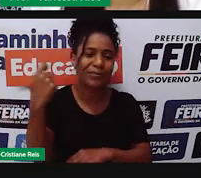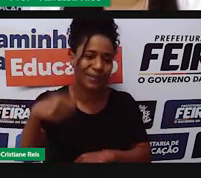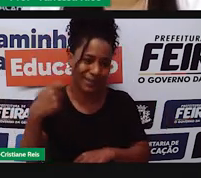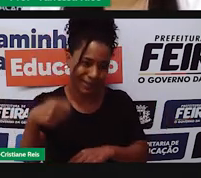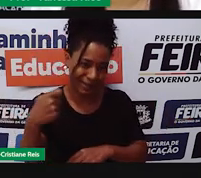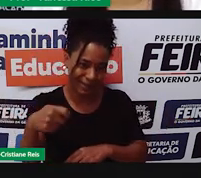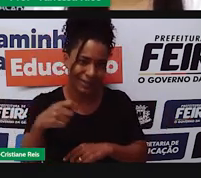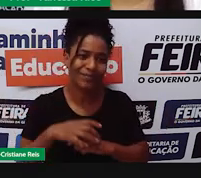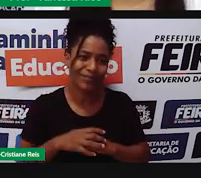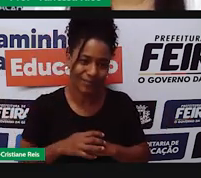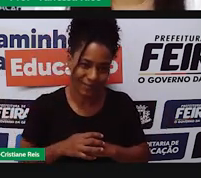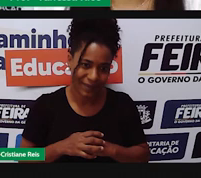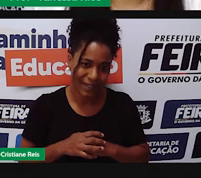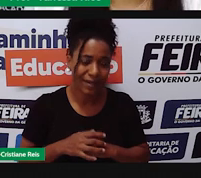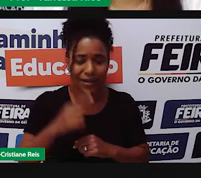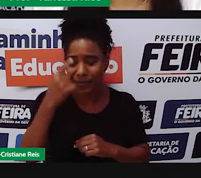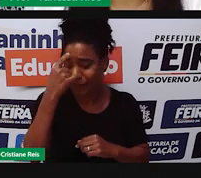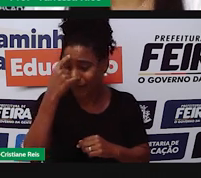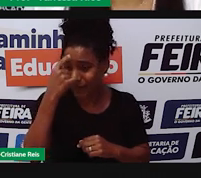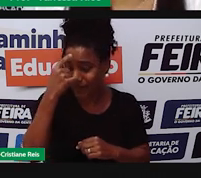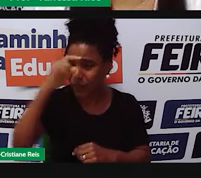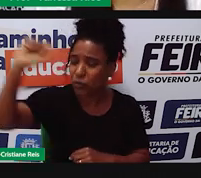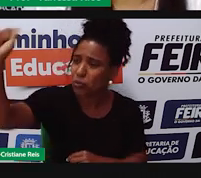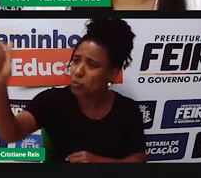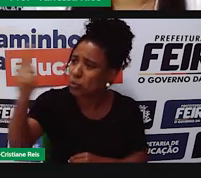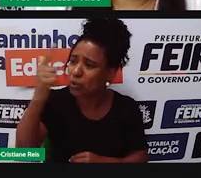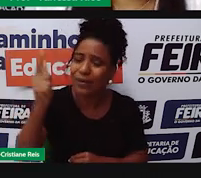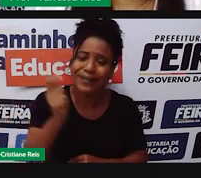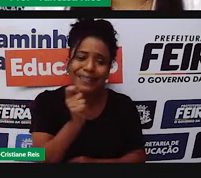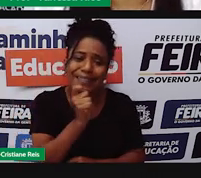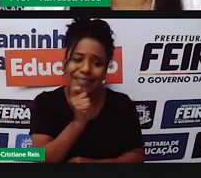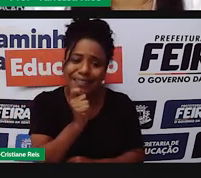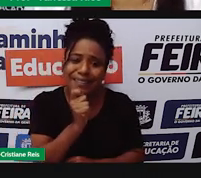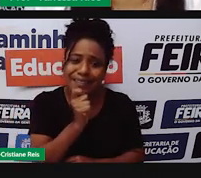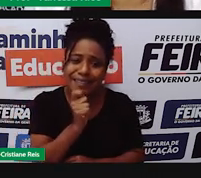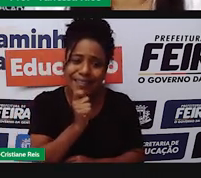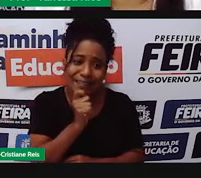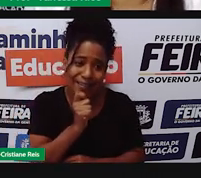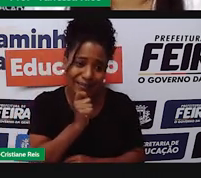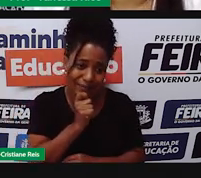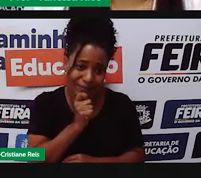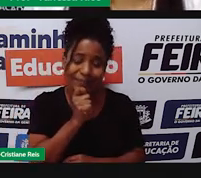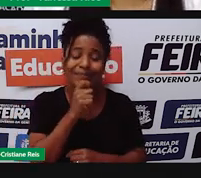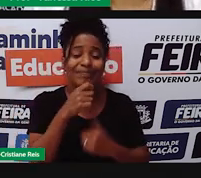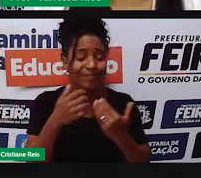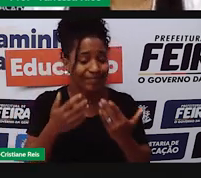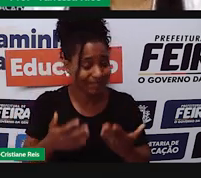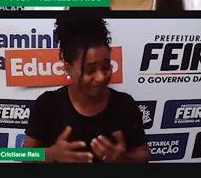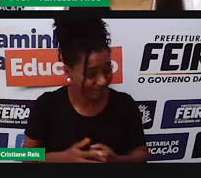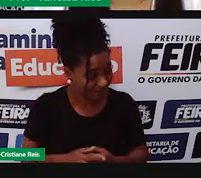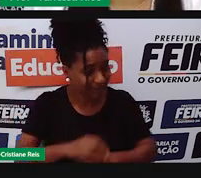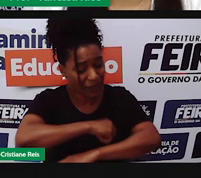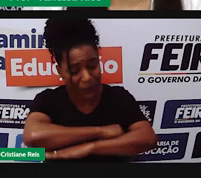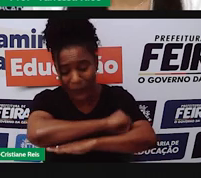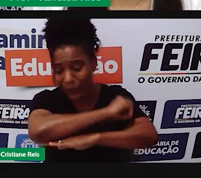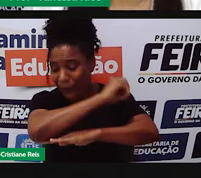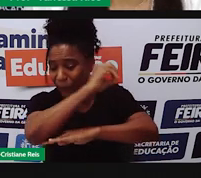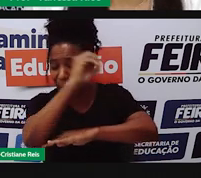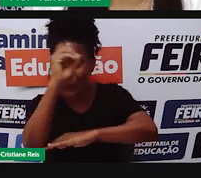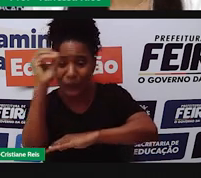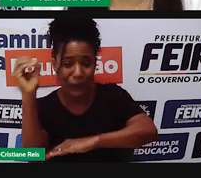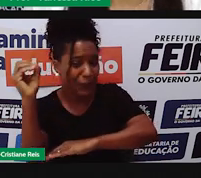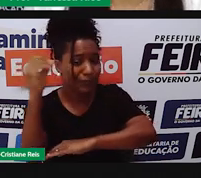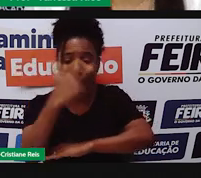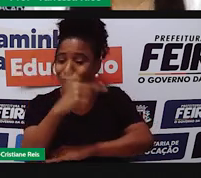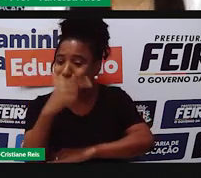aí uma noite eterna, né? Um dia que nunca chega, porque não tem sol. Muitos animais